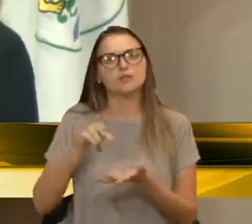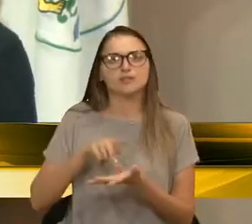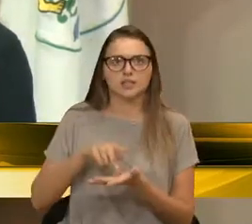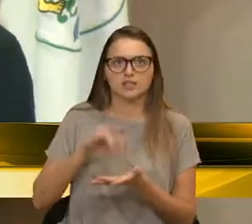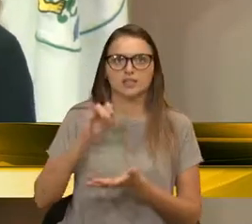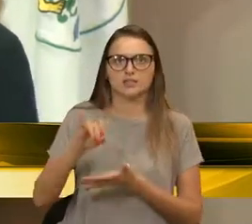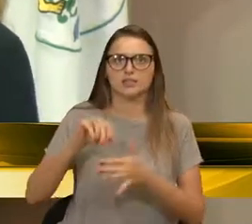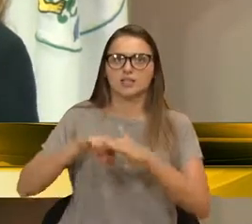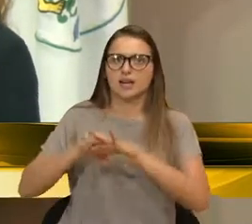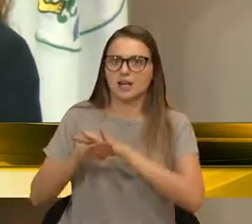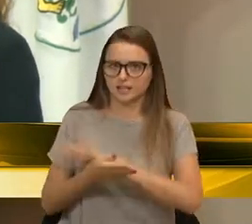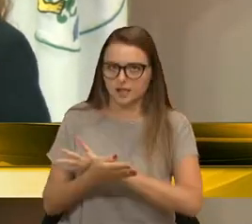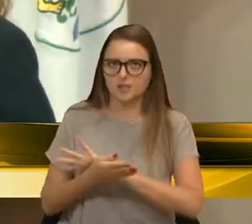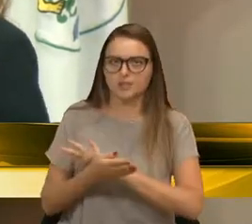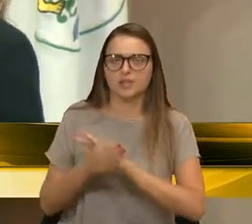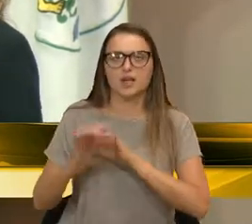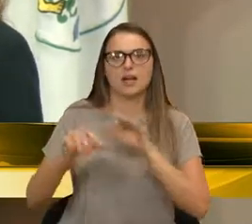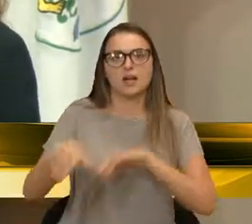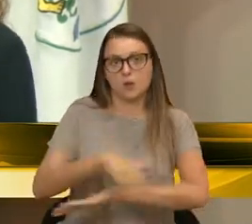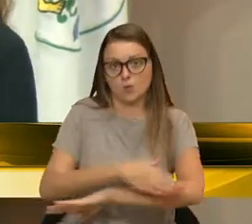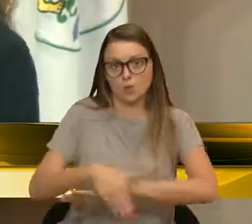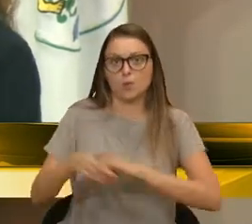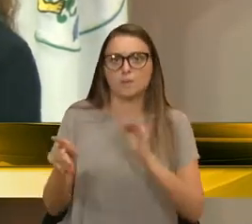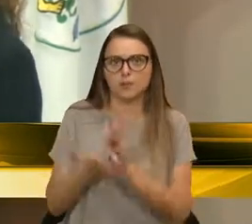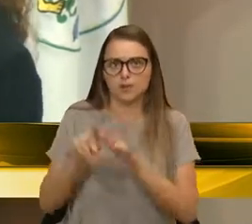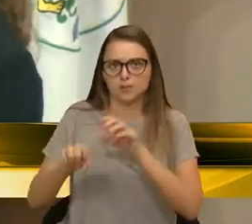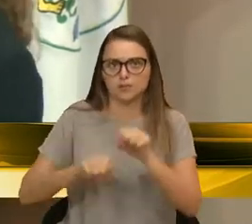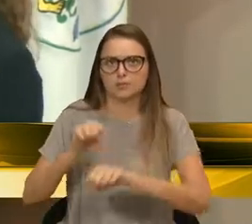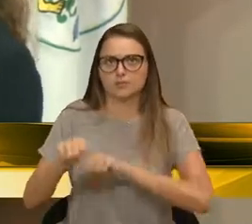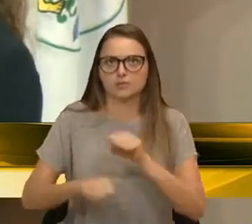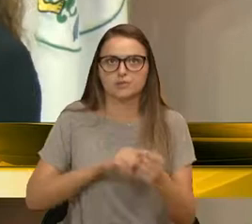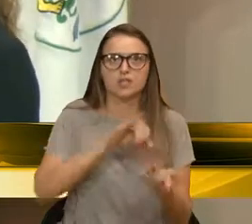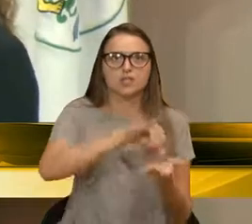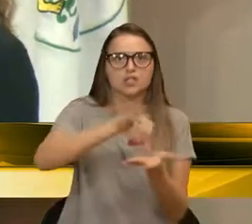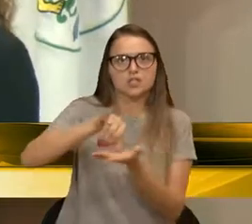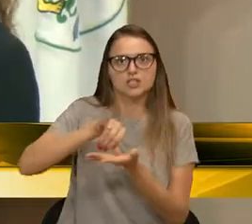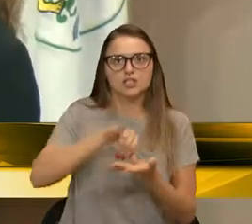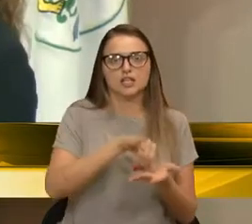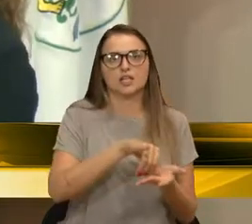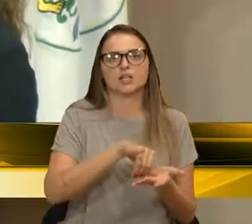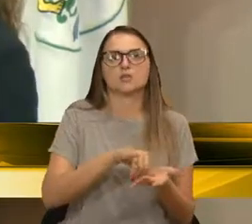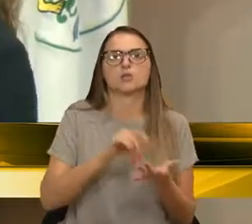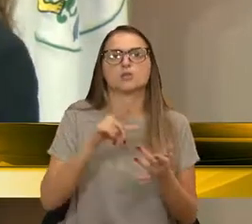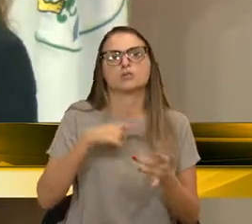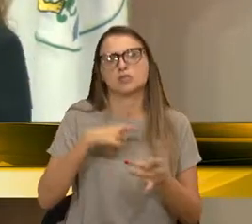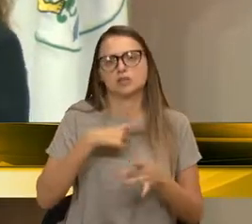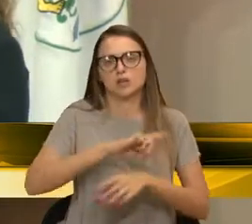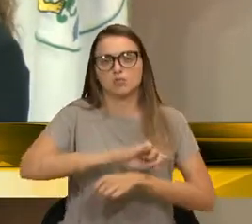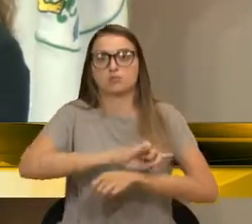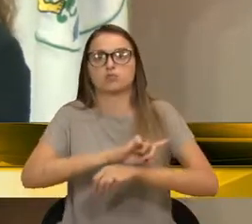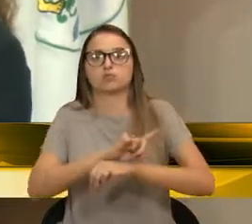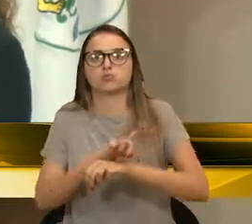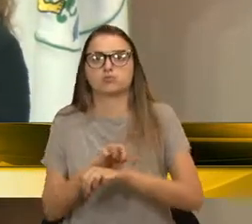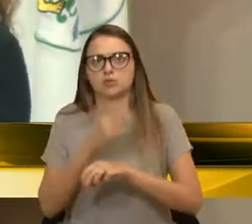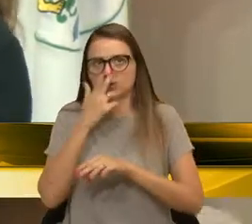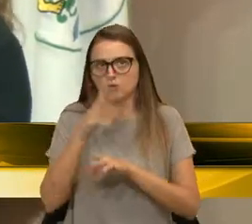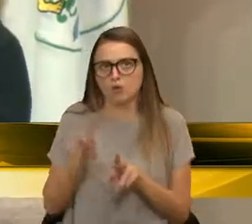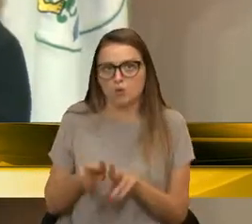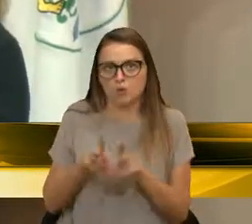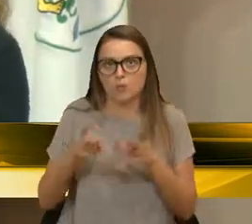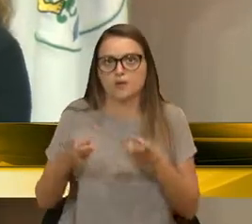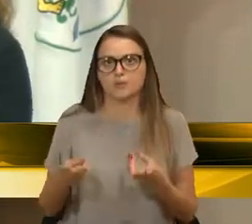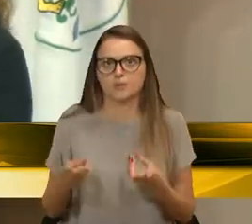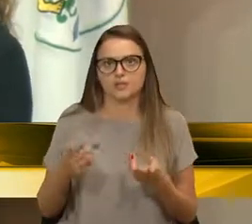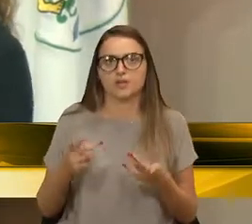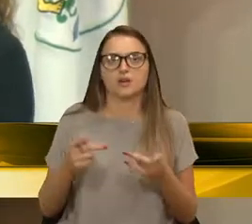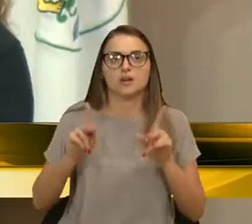você implementar ciclovias nas regiões centrais de baixa velocidade, porque assim como uma perimetral, o pessoal